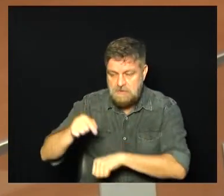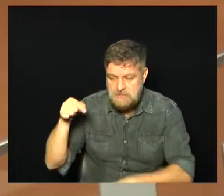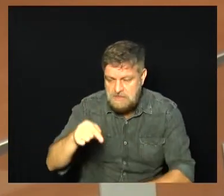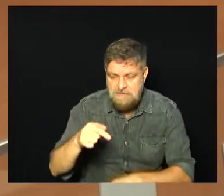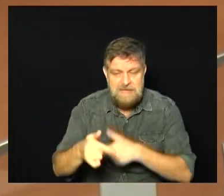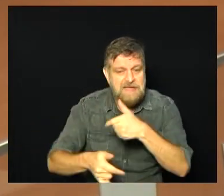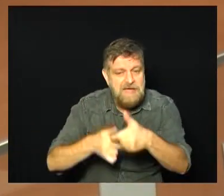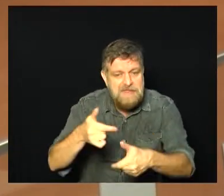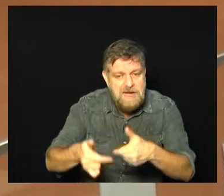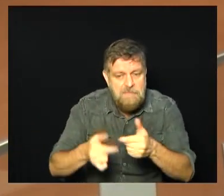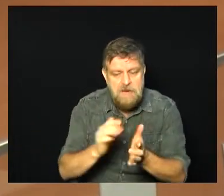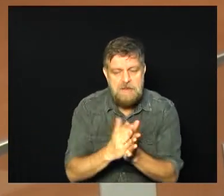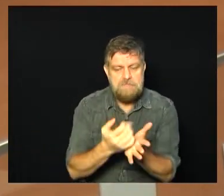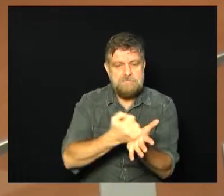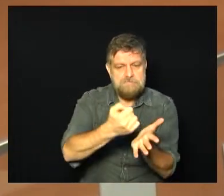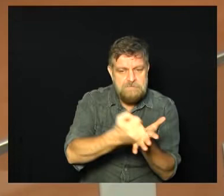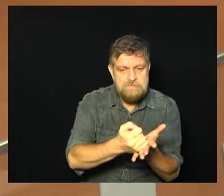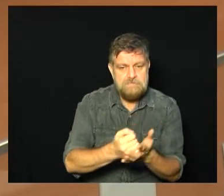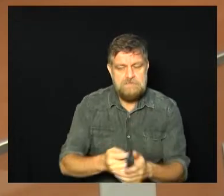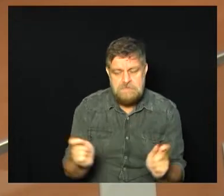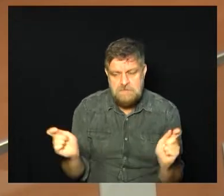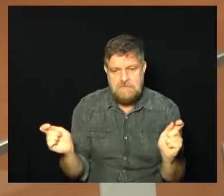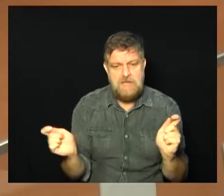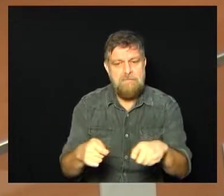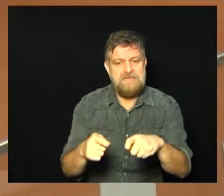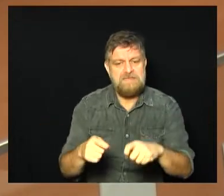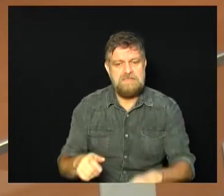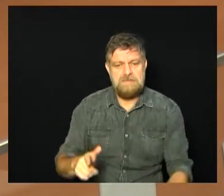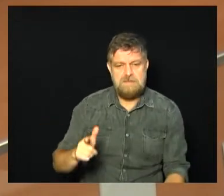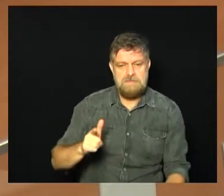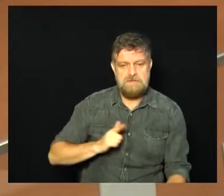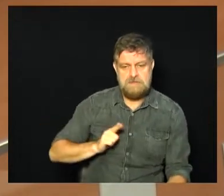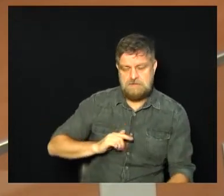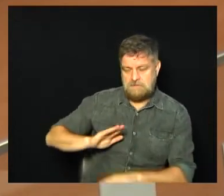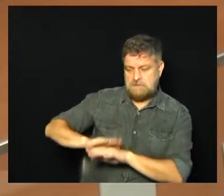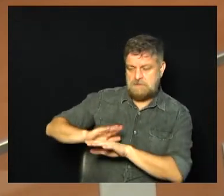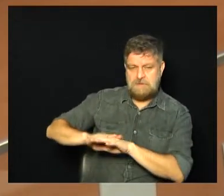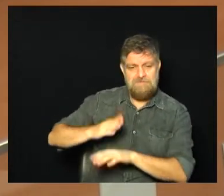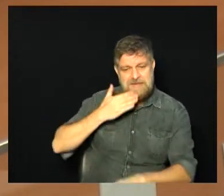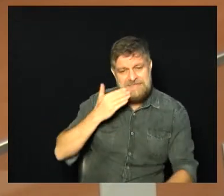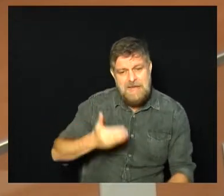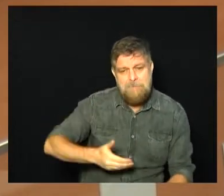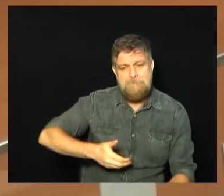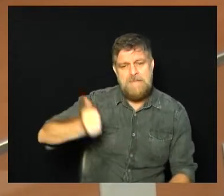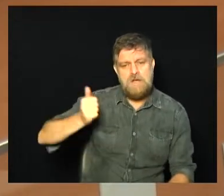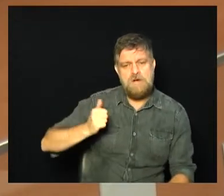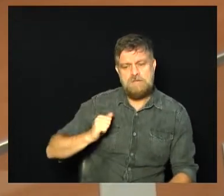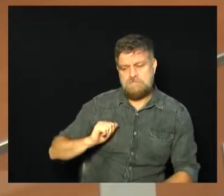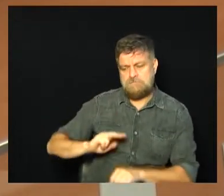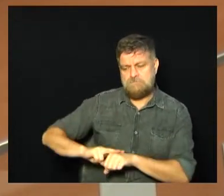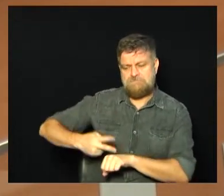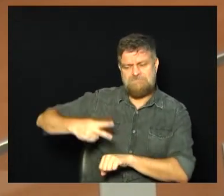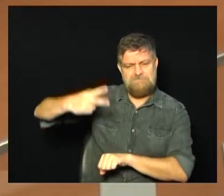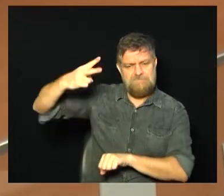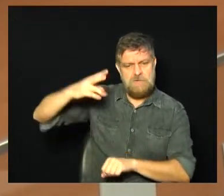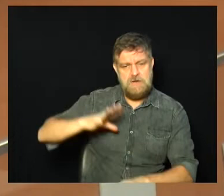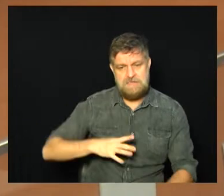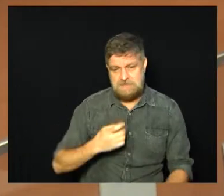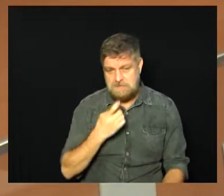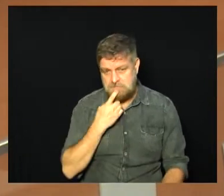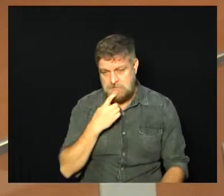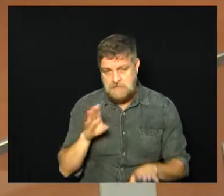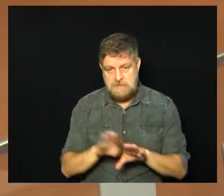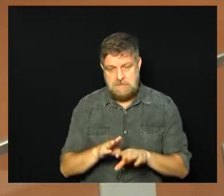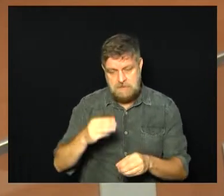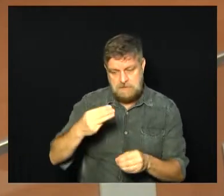emprego e a capacitação de fazer algo melhor para Campinas e, quem sabe, para a